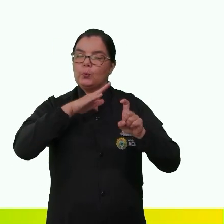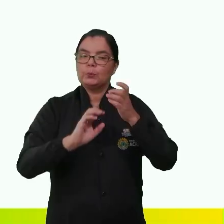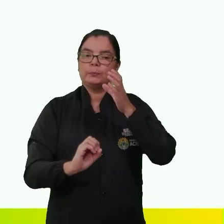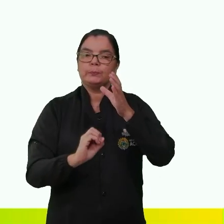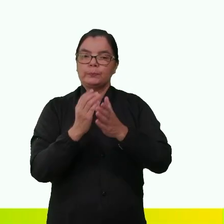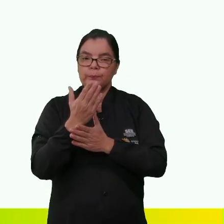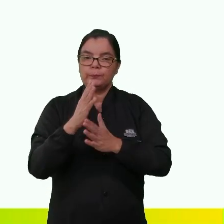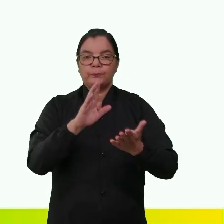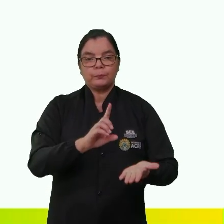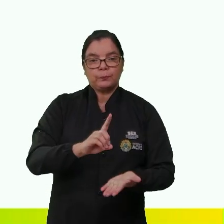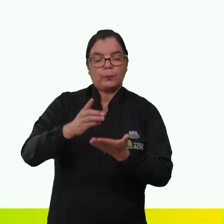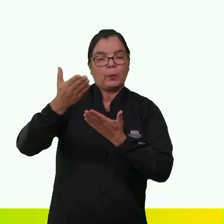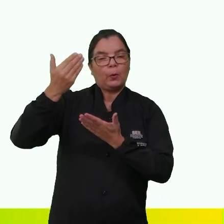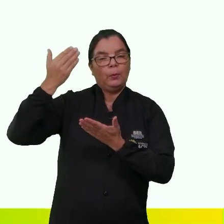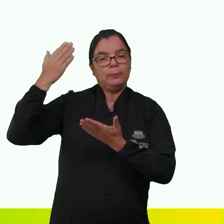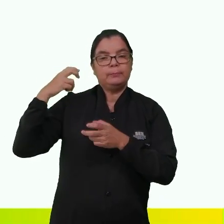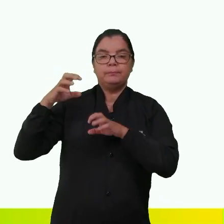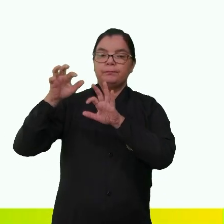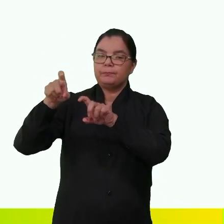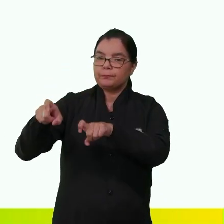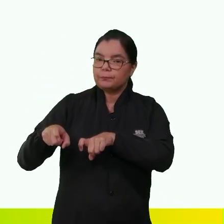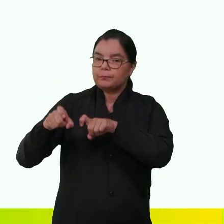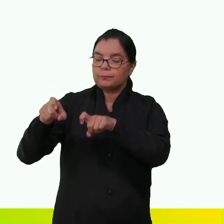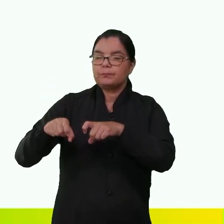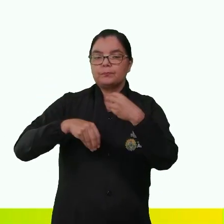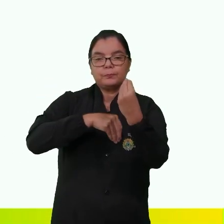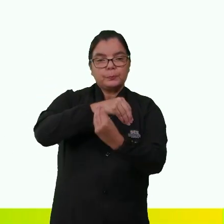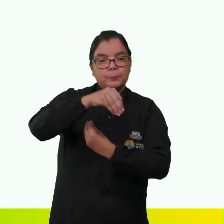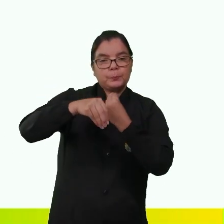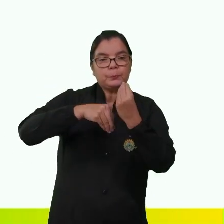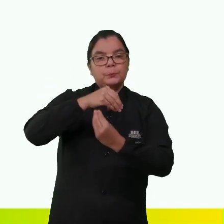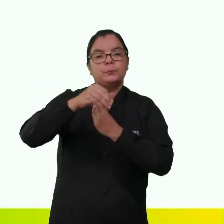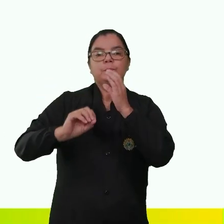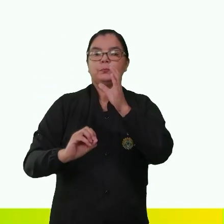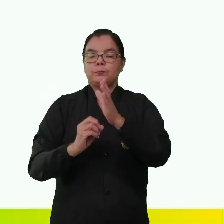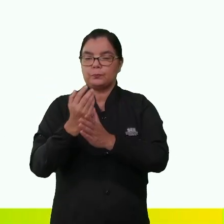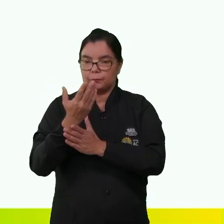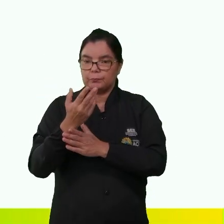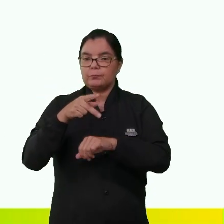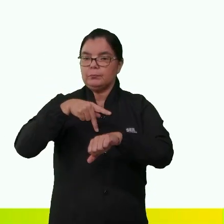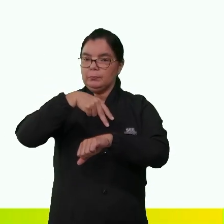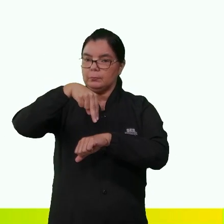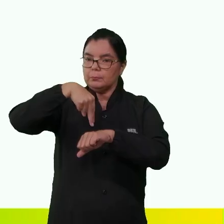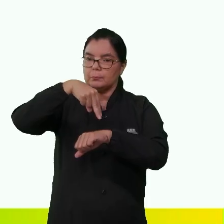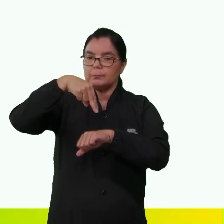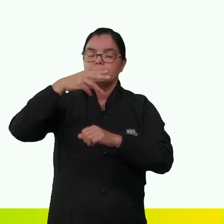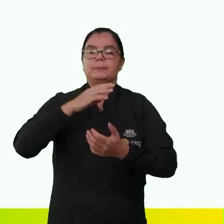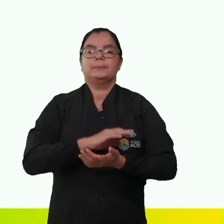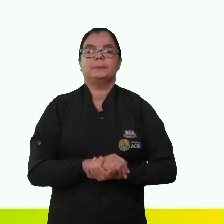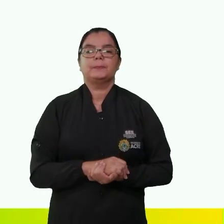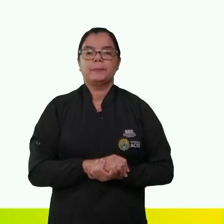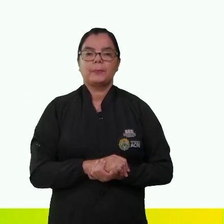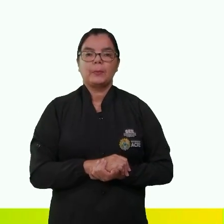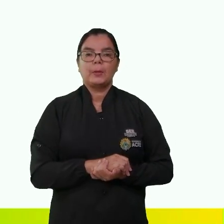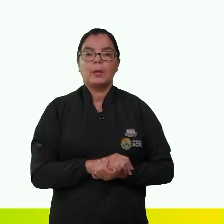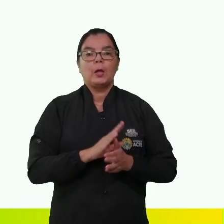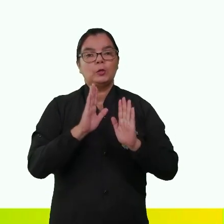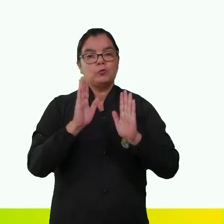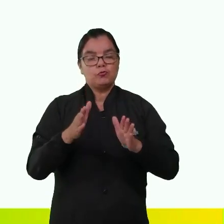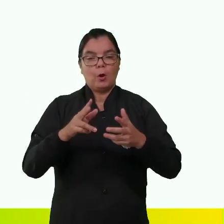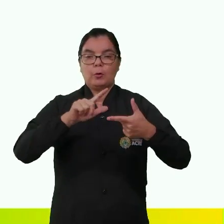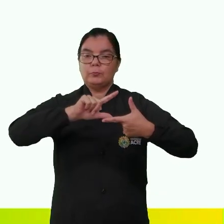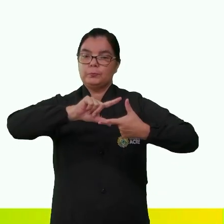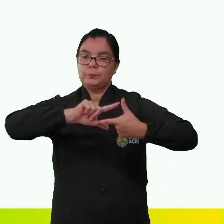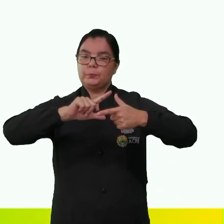que glorifica o passado colonial e a miscigenação como origem heróica da nação, tá? Já